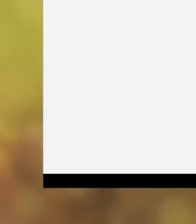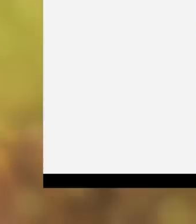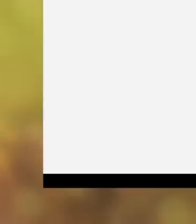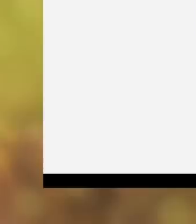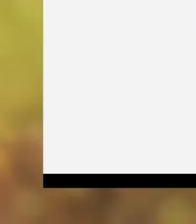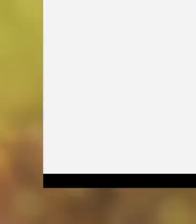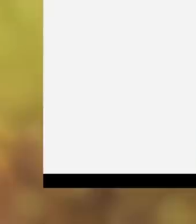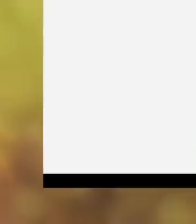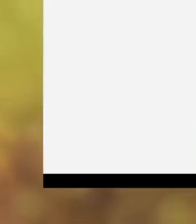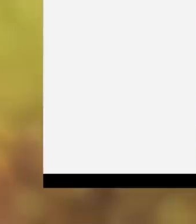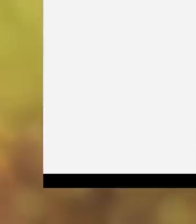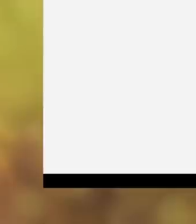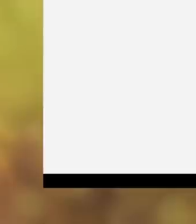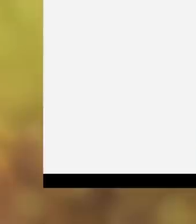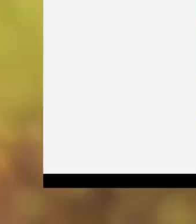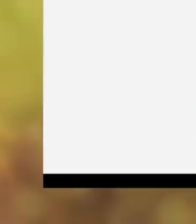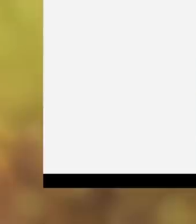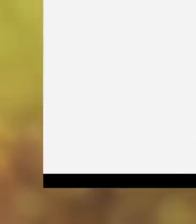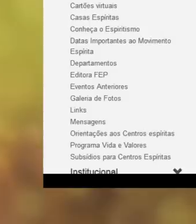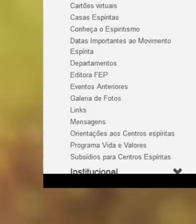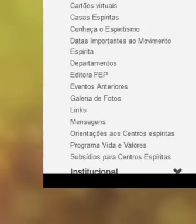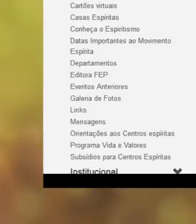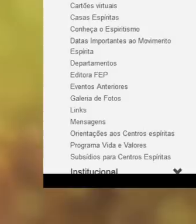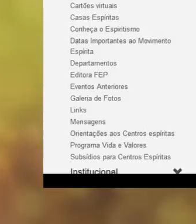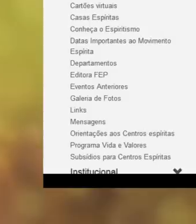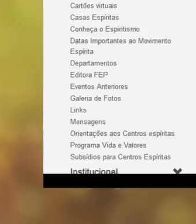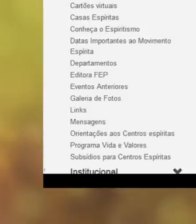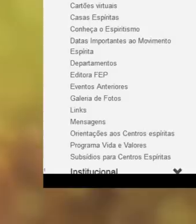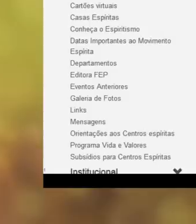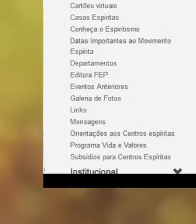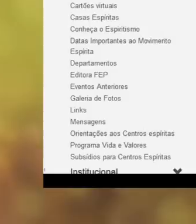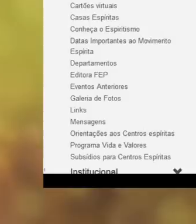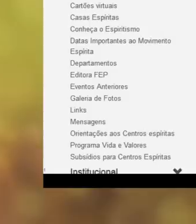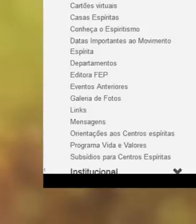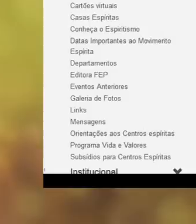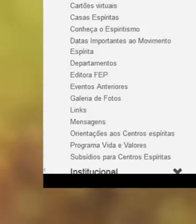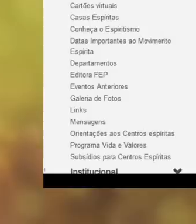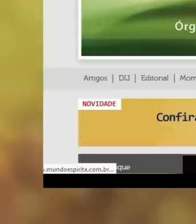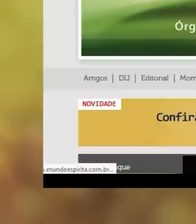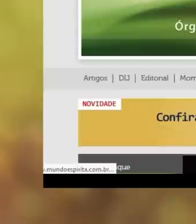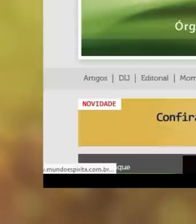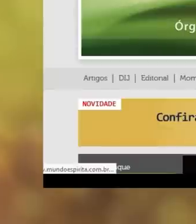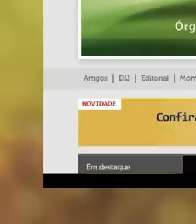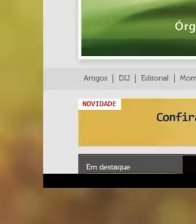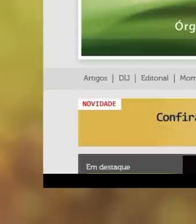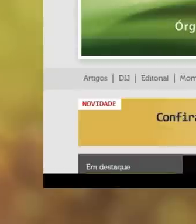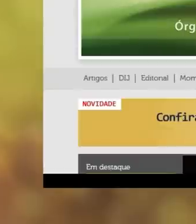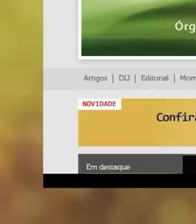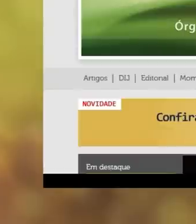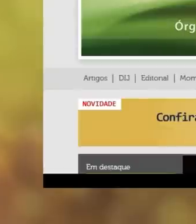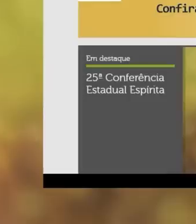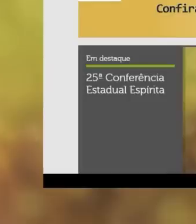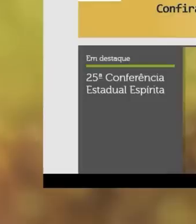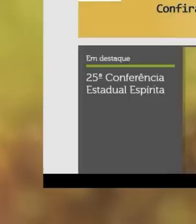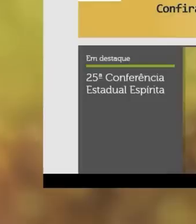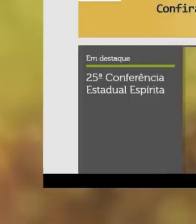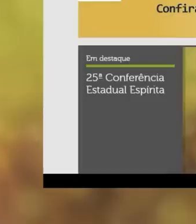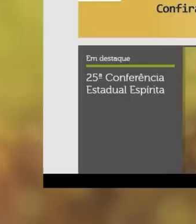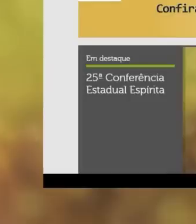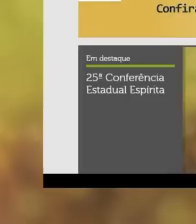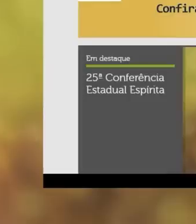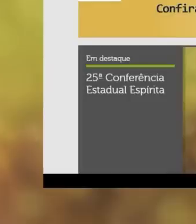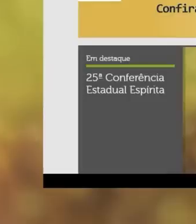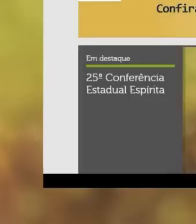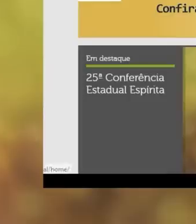casas espíritas do estado do Paraná. Entrando na aba Jornal Mundo Espírita, ficará atualizado com as atividades